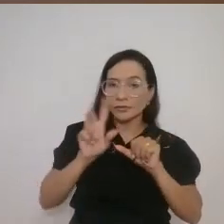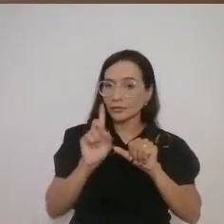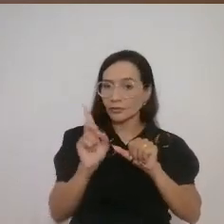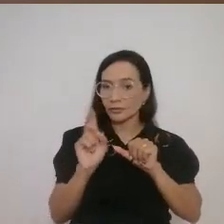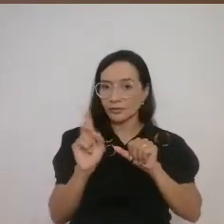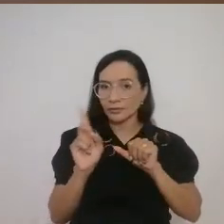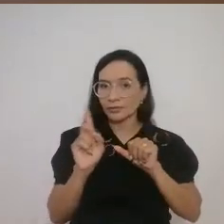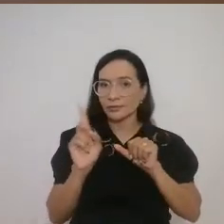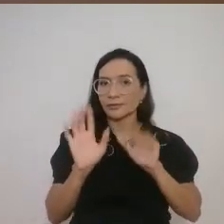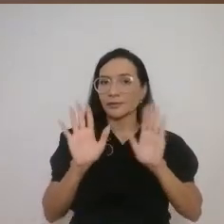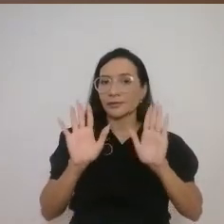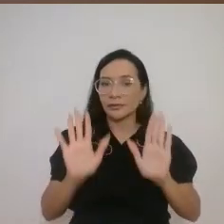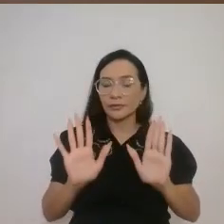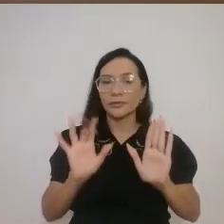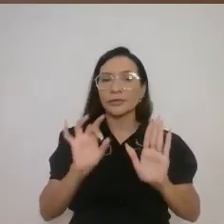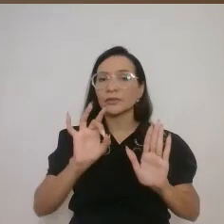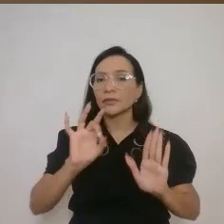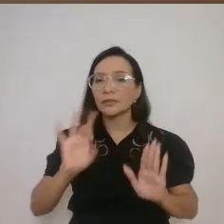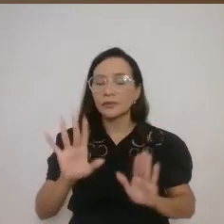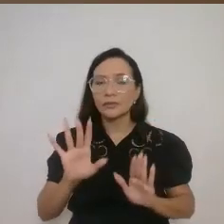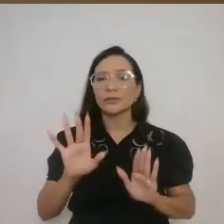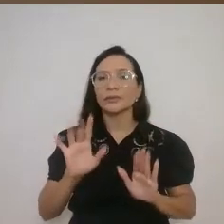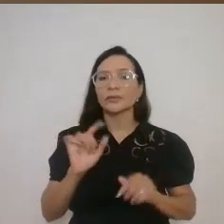do artigo, é apenas porque foi